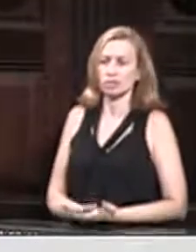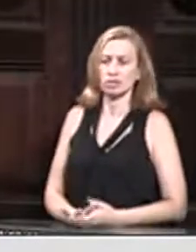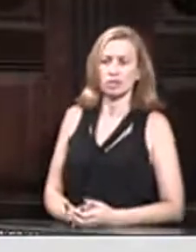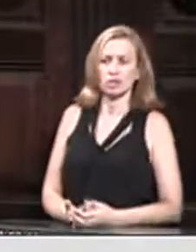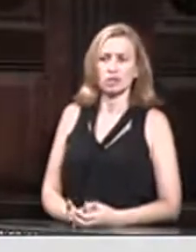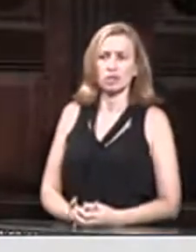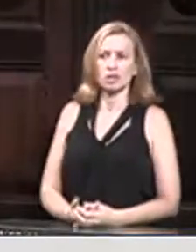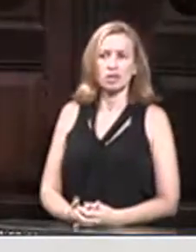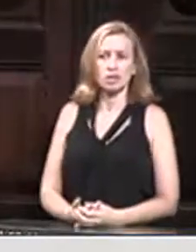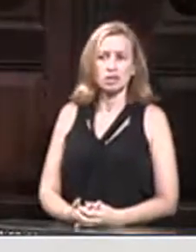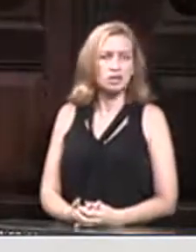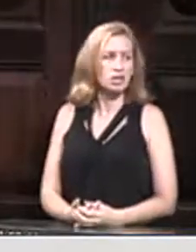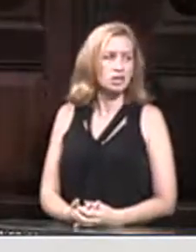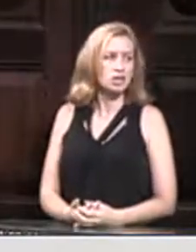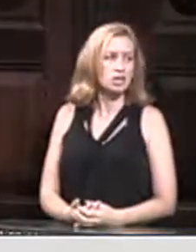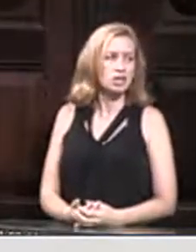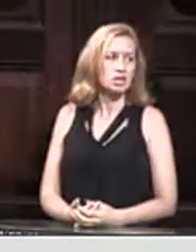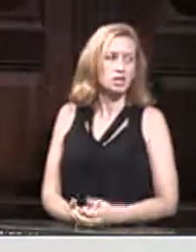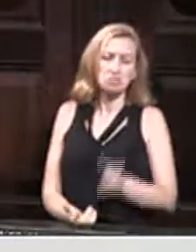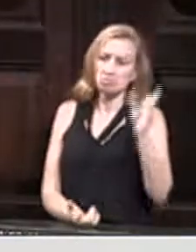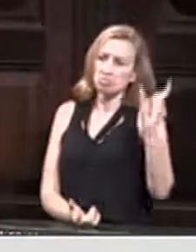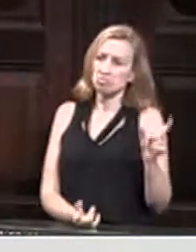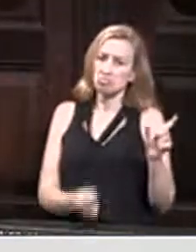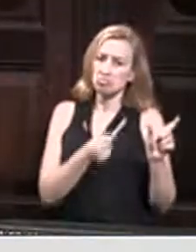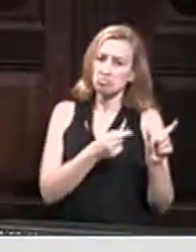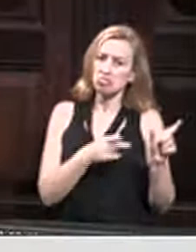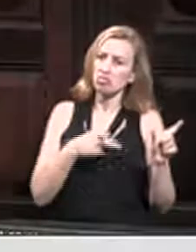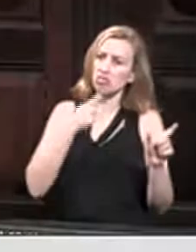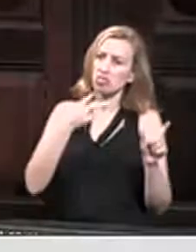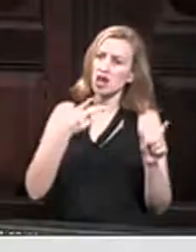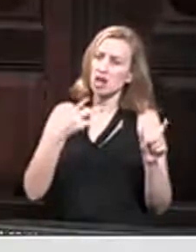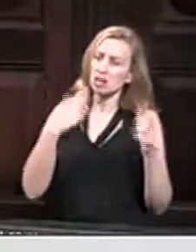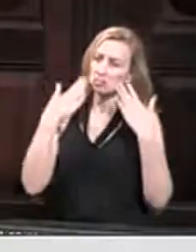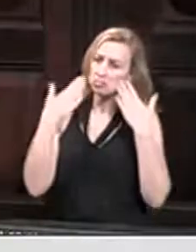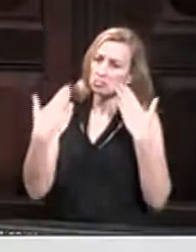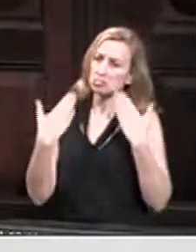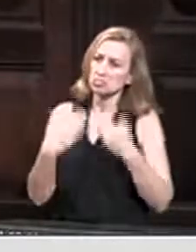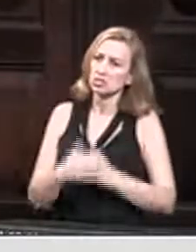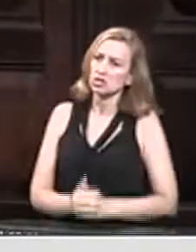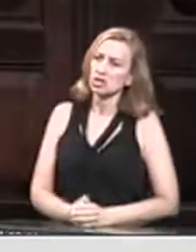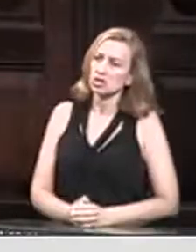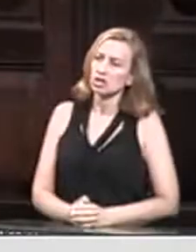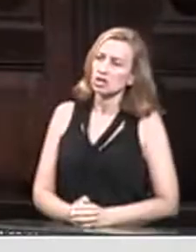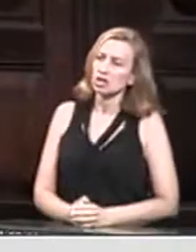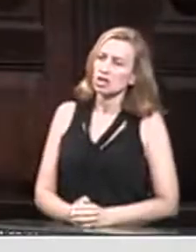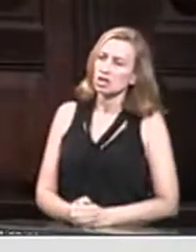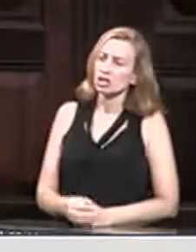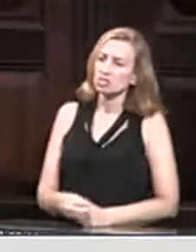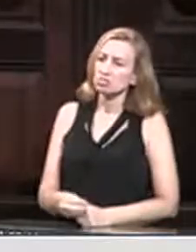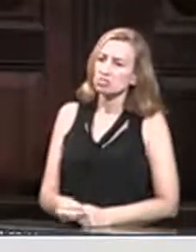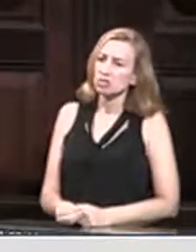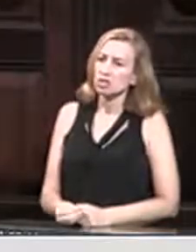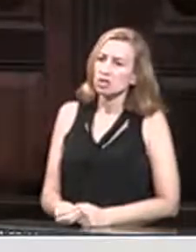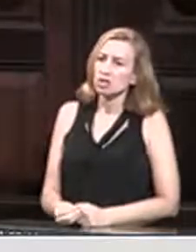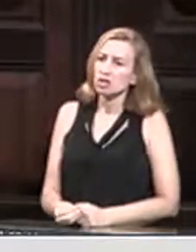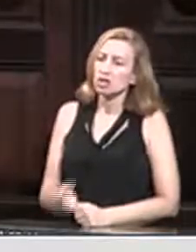manifestamente, ele pública e manifestamente, ele desacredita a Constituição.